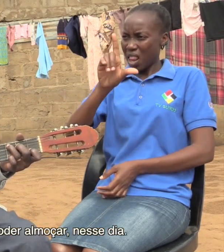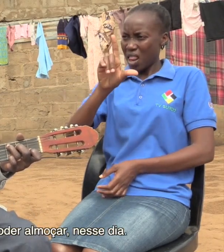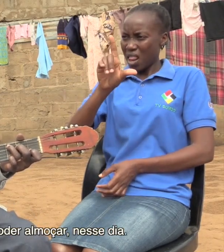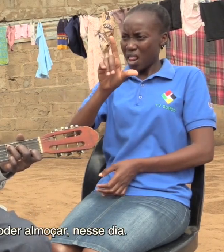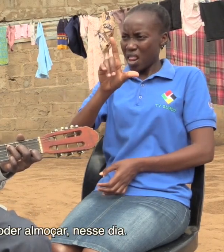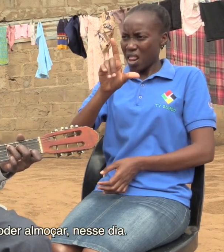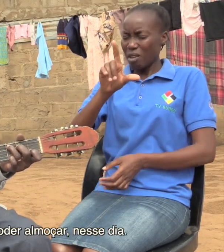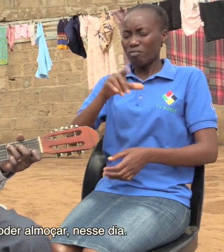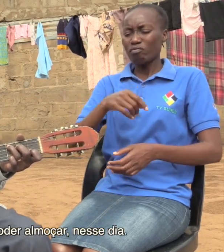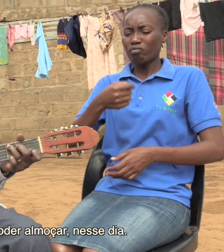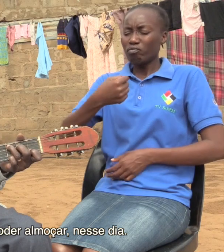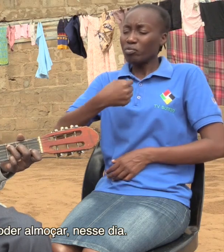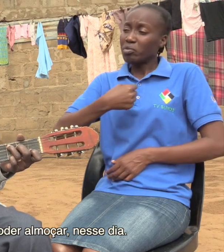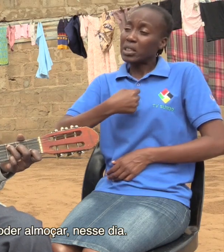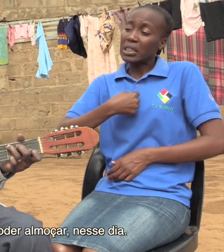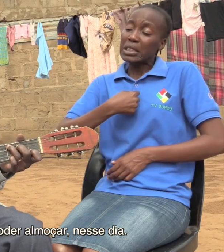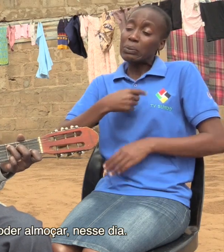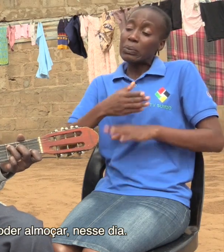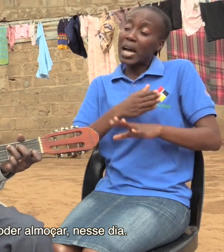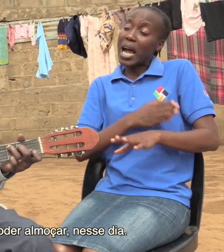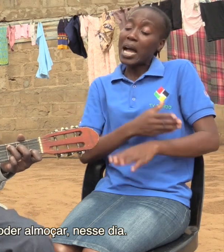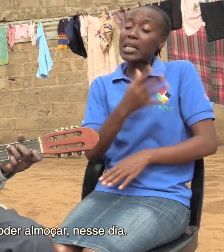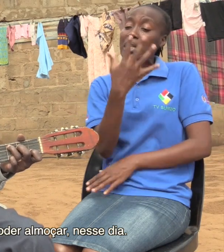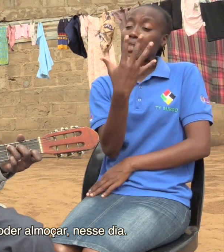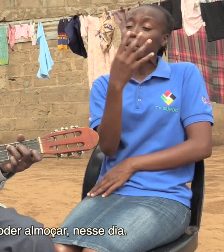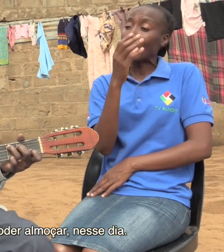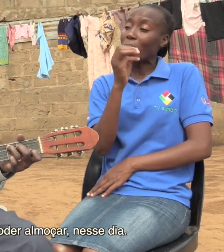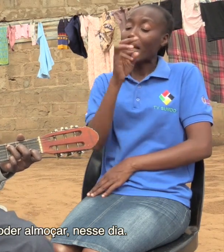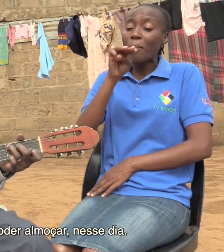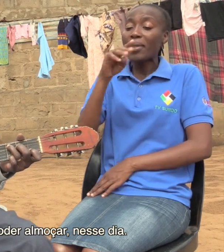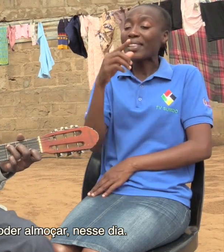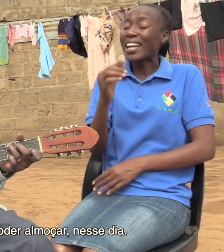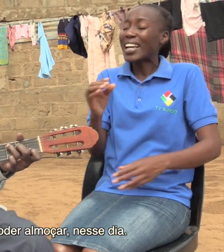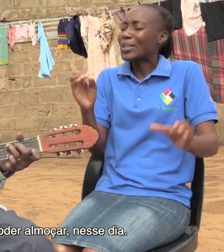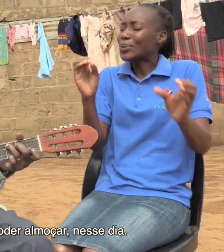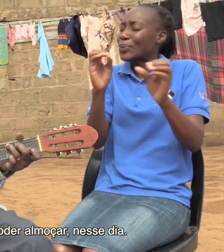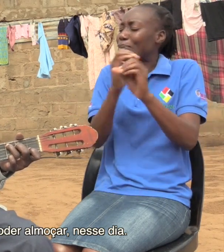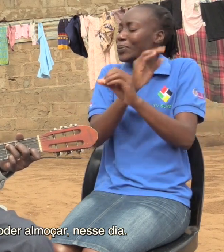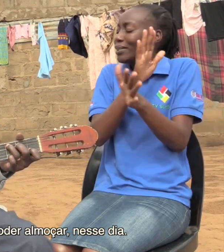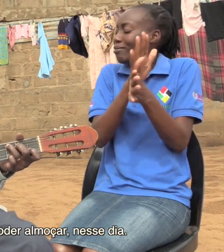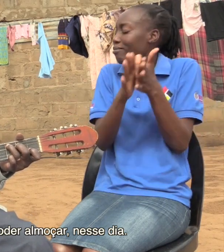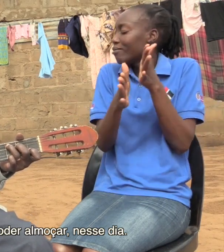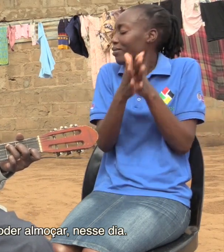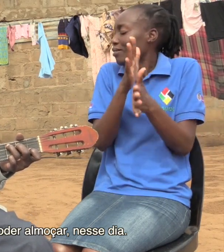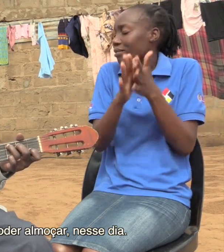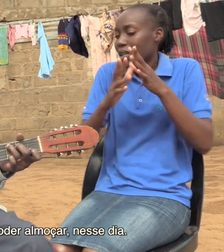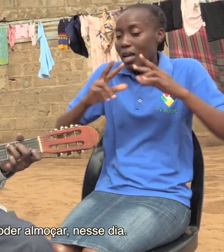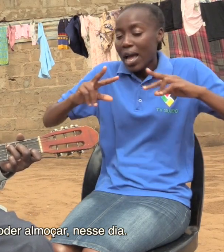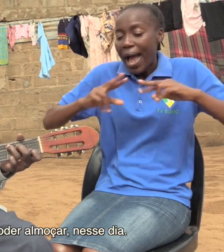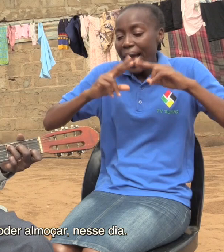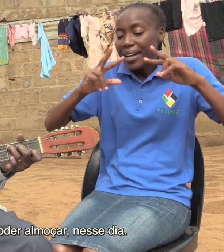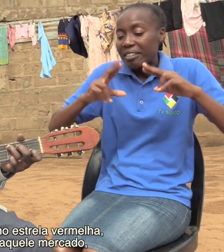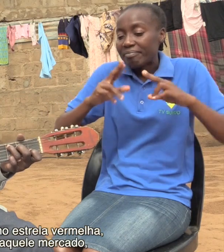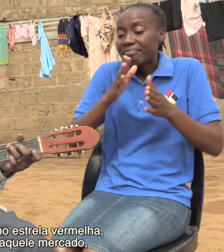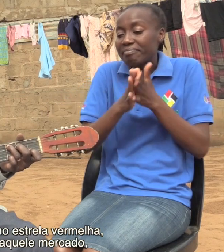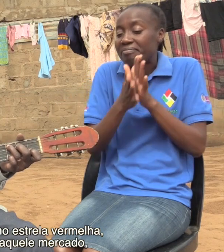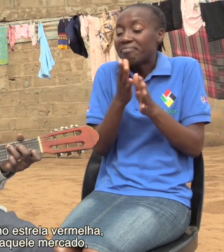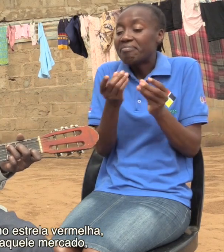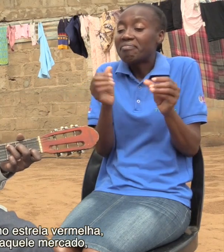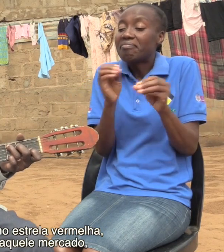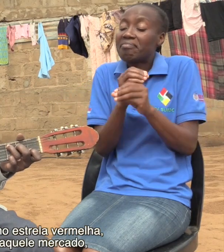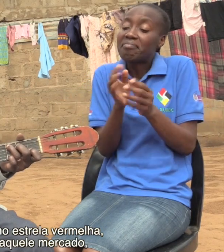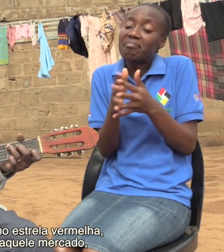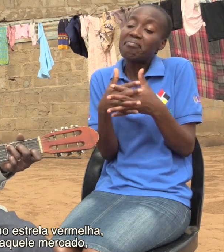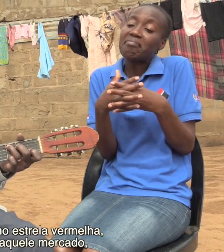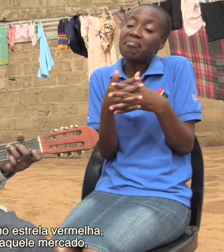eu não tinha 50 medicais para poder almoçar esse dia. Peguei